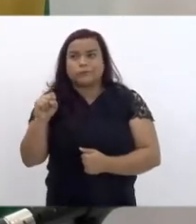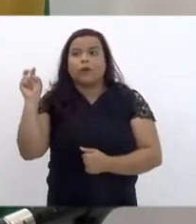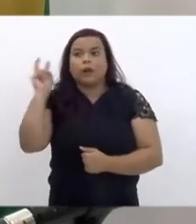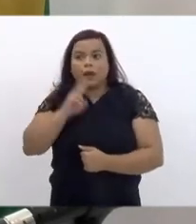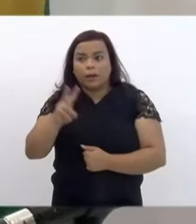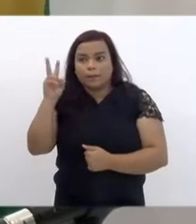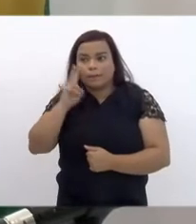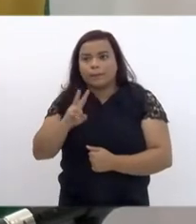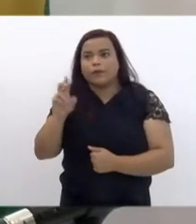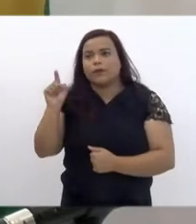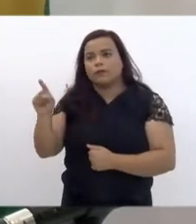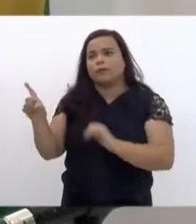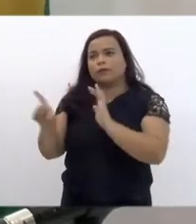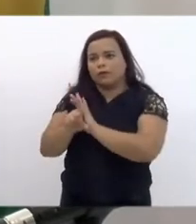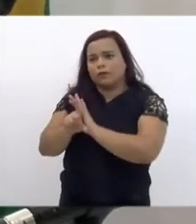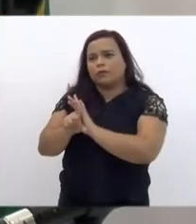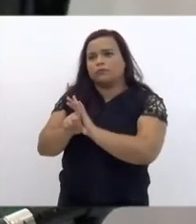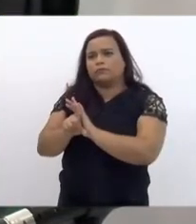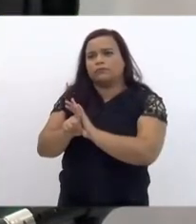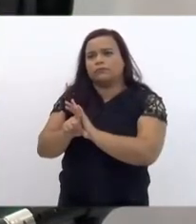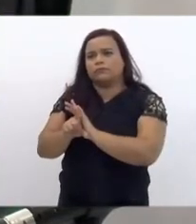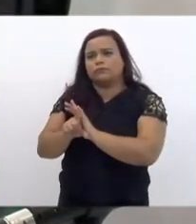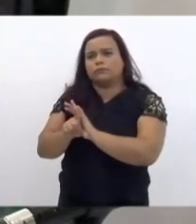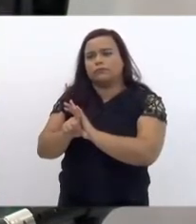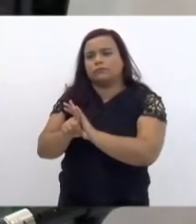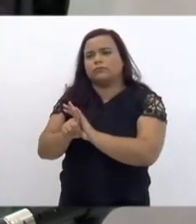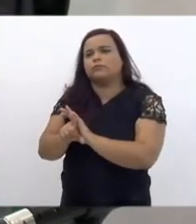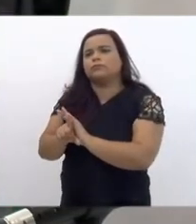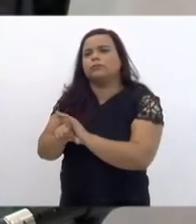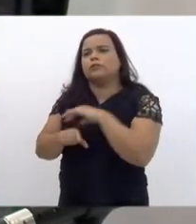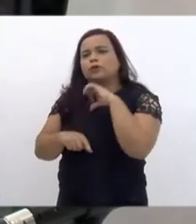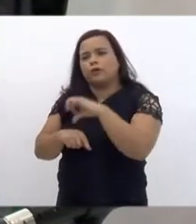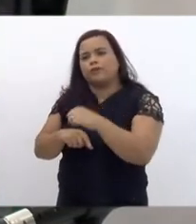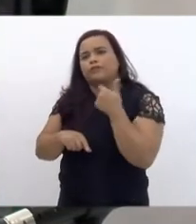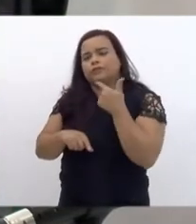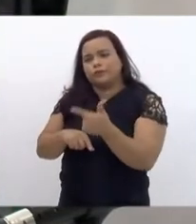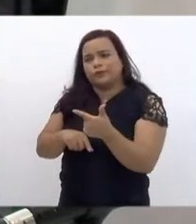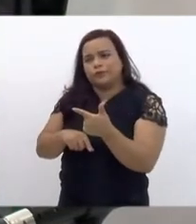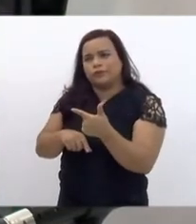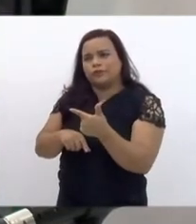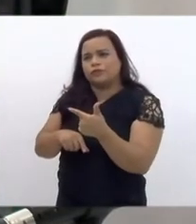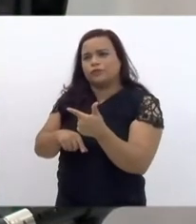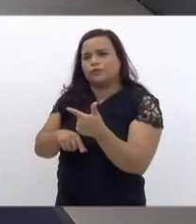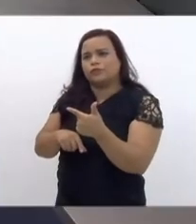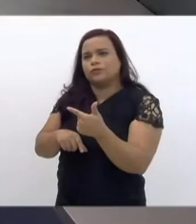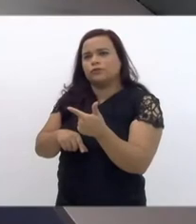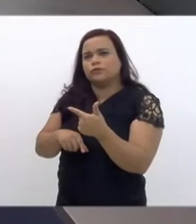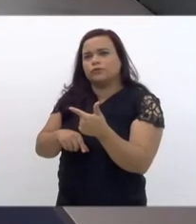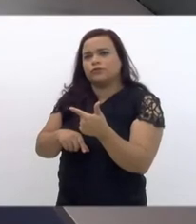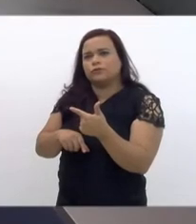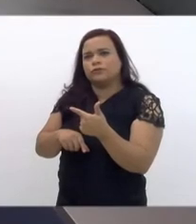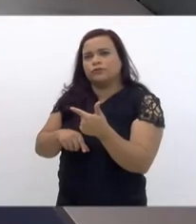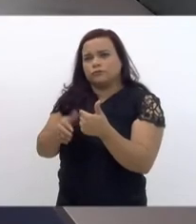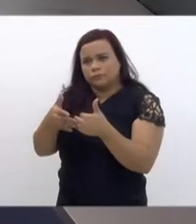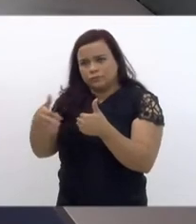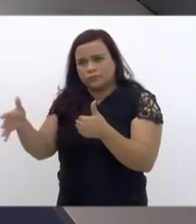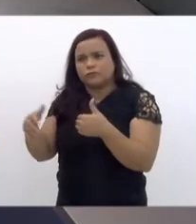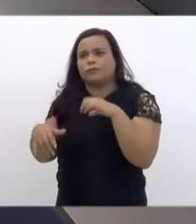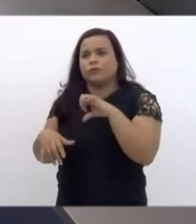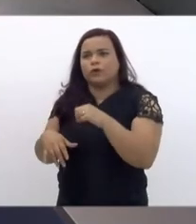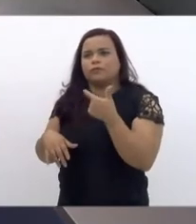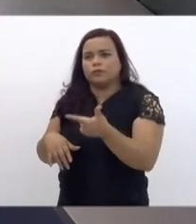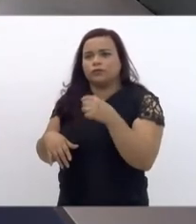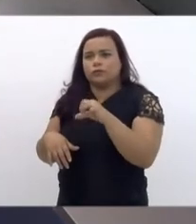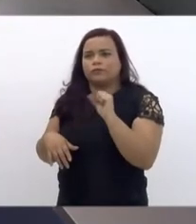remissão, que uma vez foi alterada pela... Foi alterada pela 92... Pela 92... Enfim,